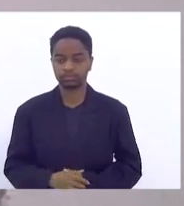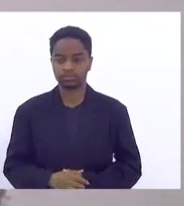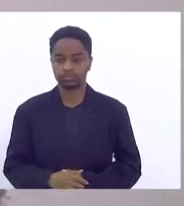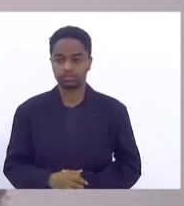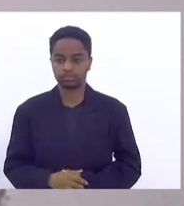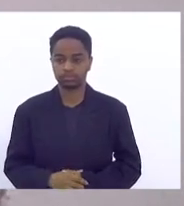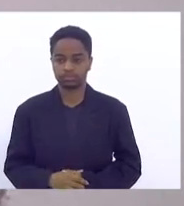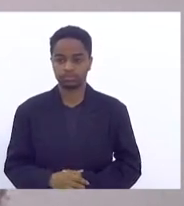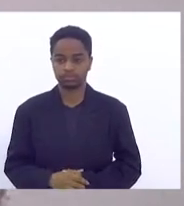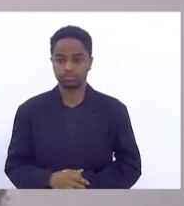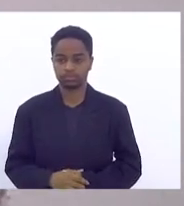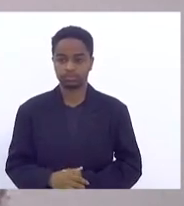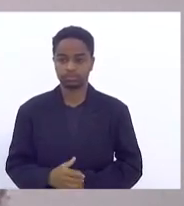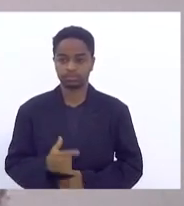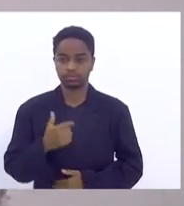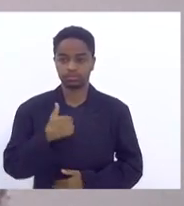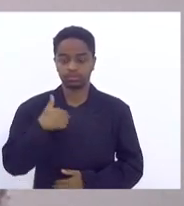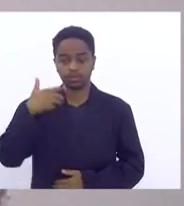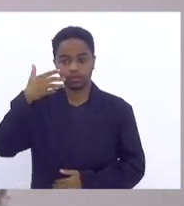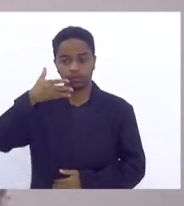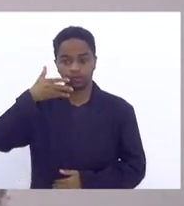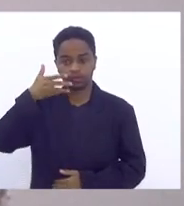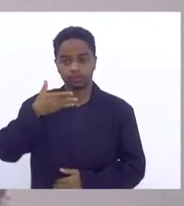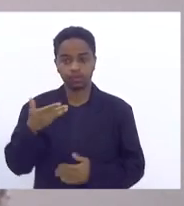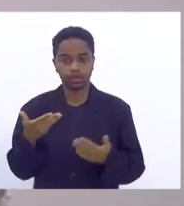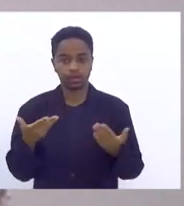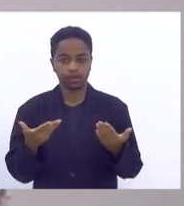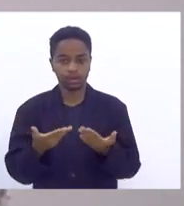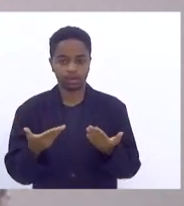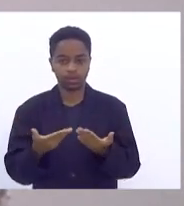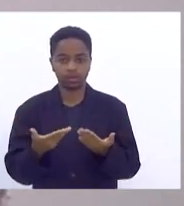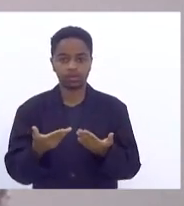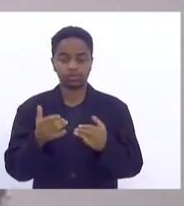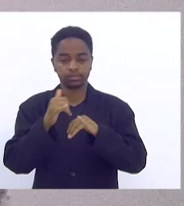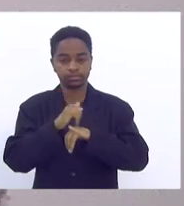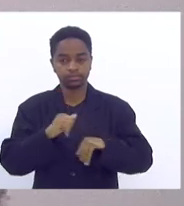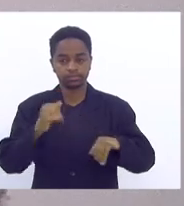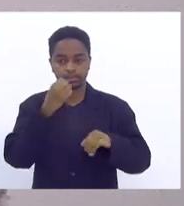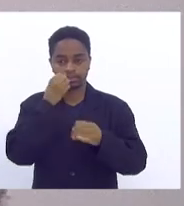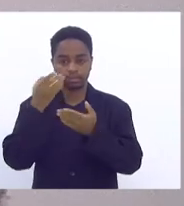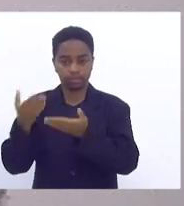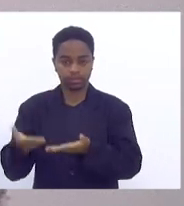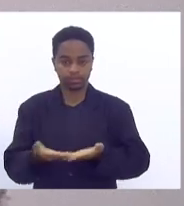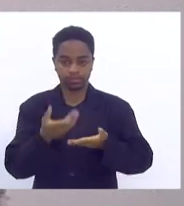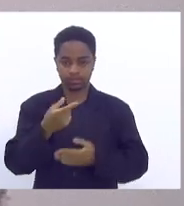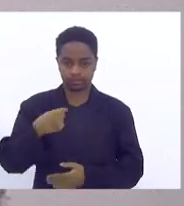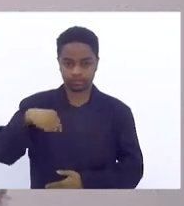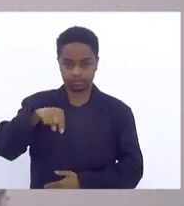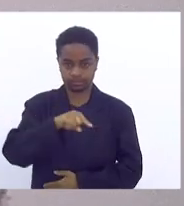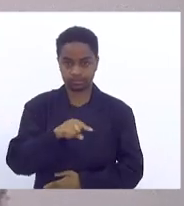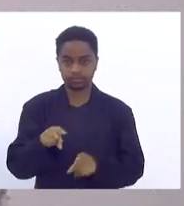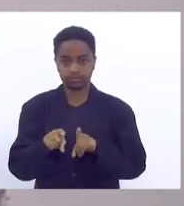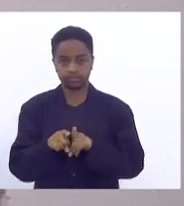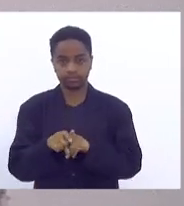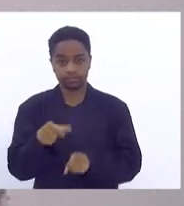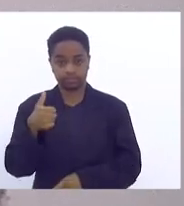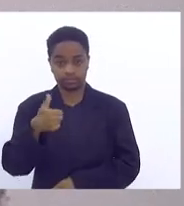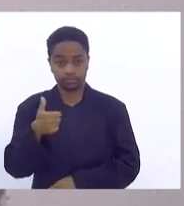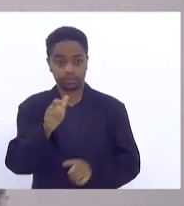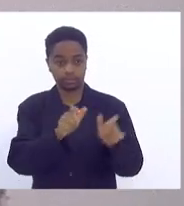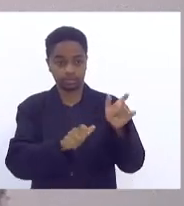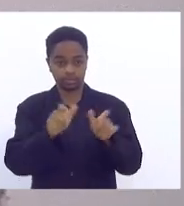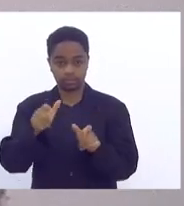nessa nessa abertura é para dar as boas-vindas né primeiro aos nossos